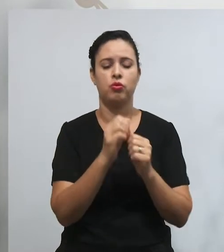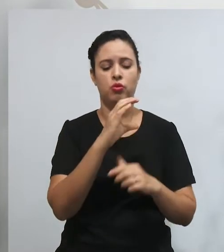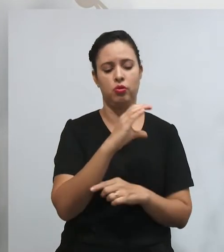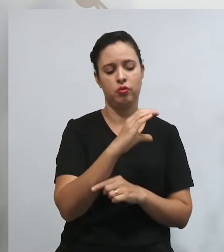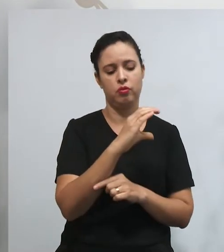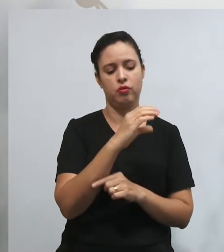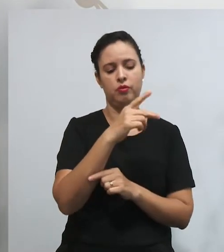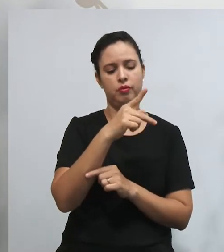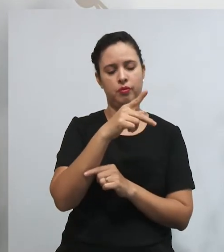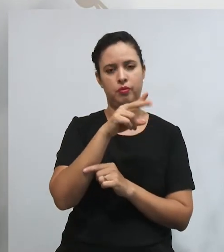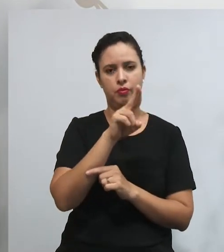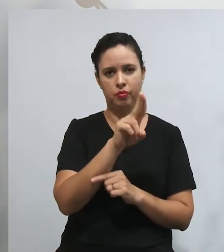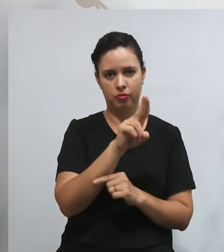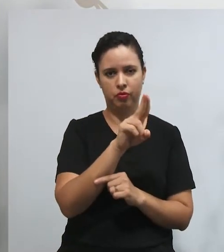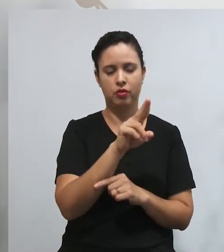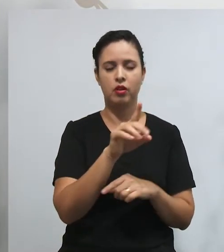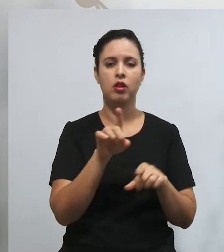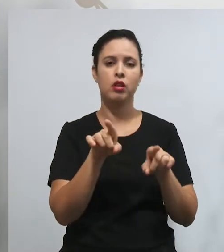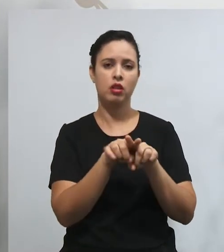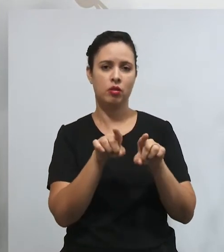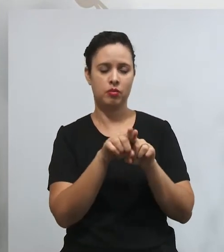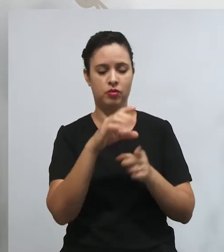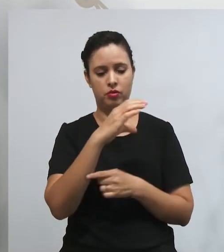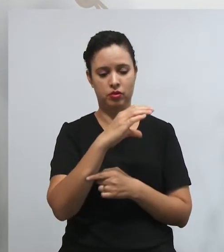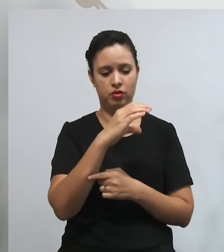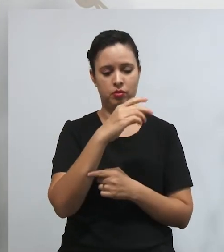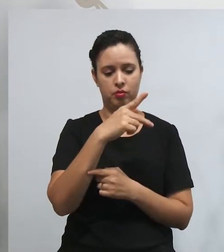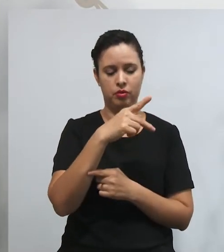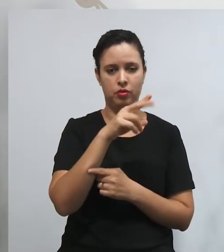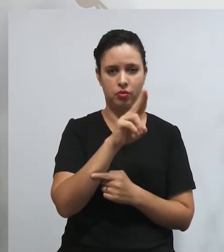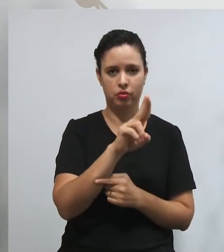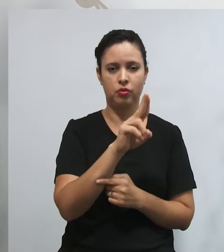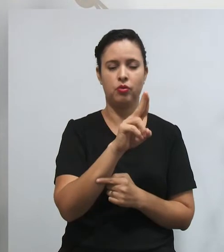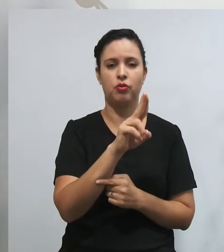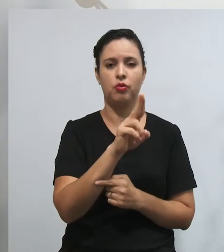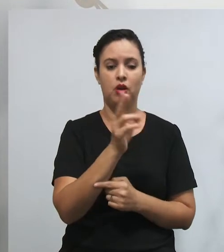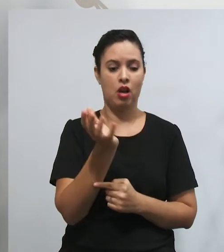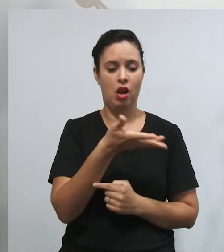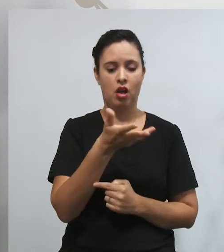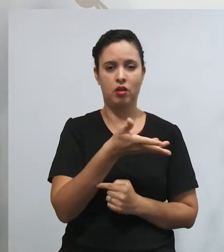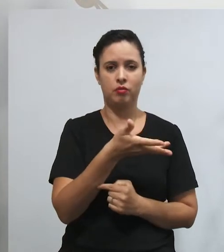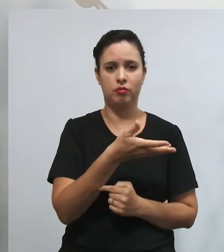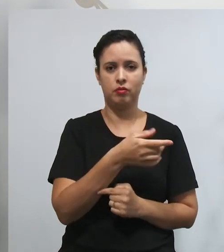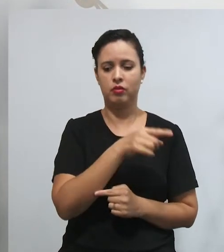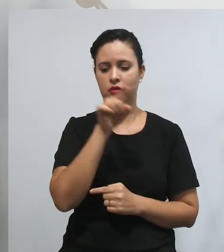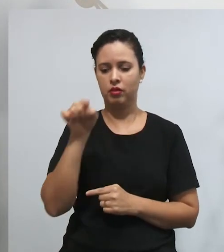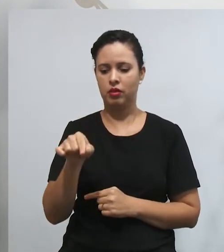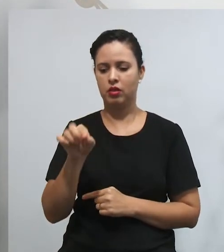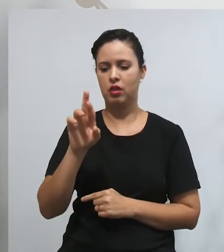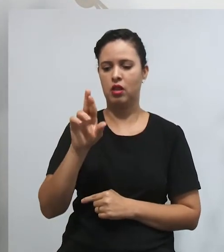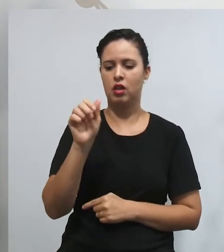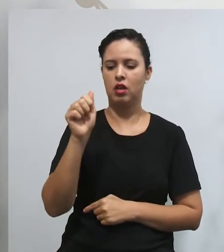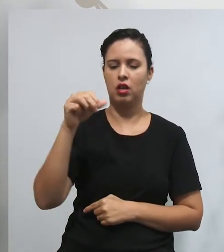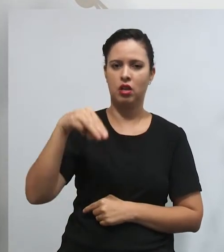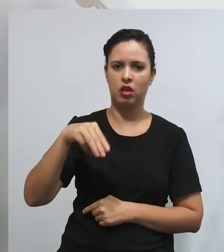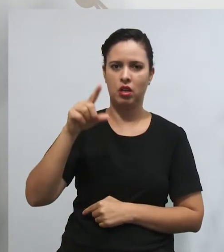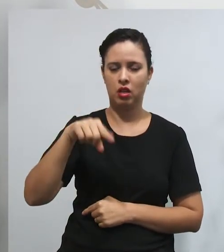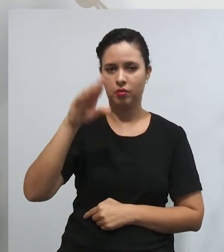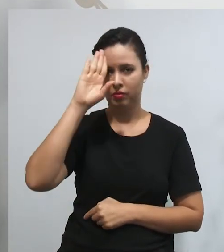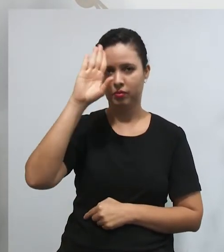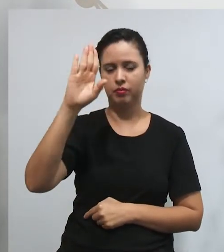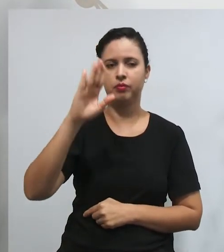Como o processador precisa de rapidez, ele precisa de uma memória muito rápida, que é a memória RAM, nossa memória